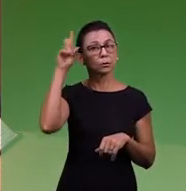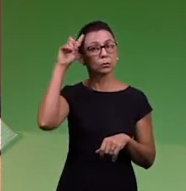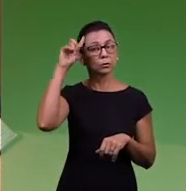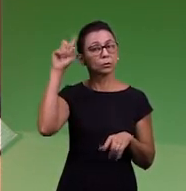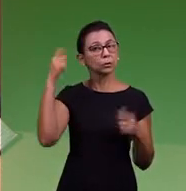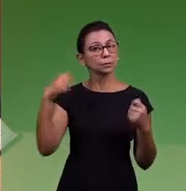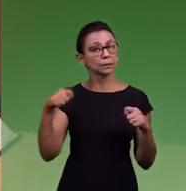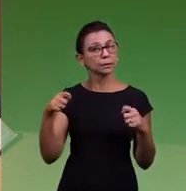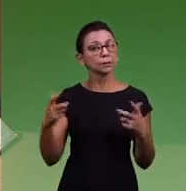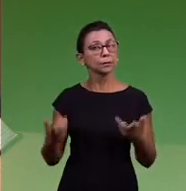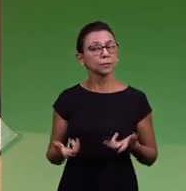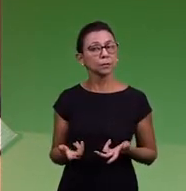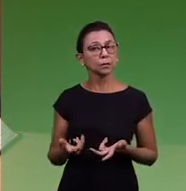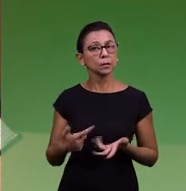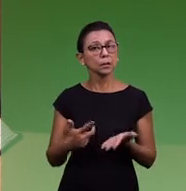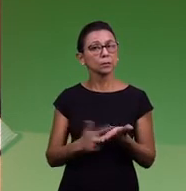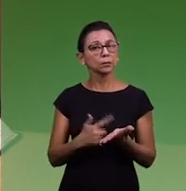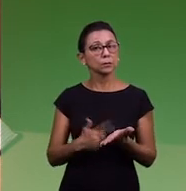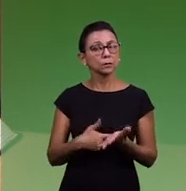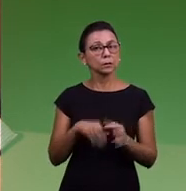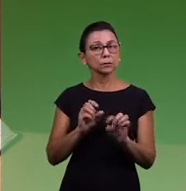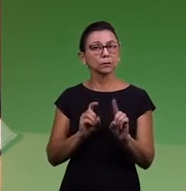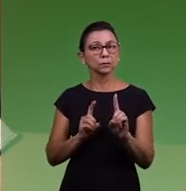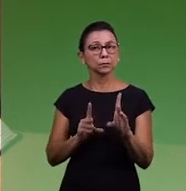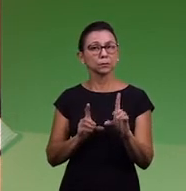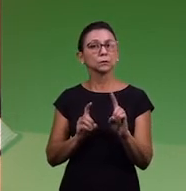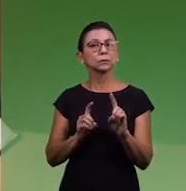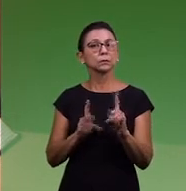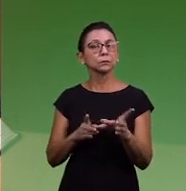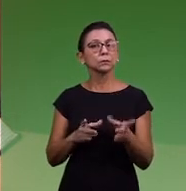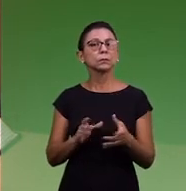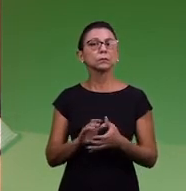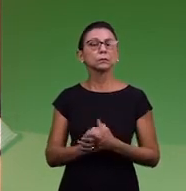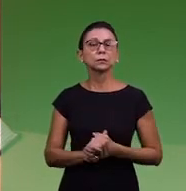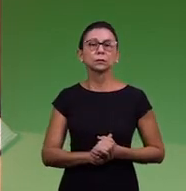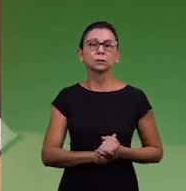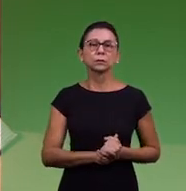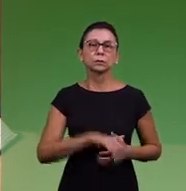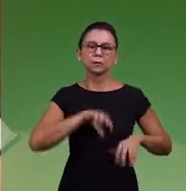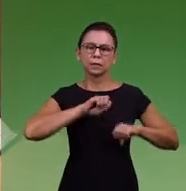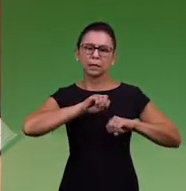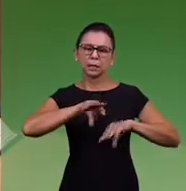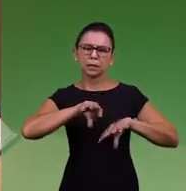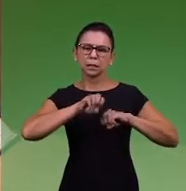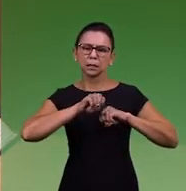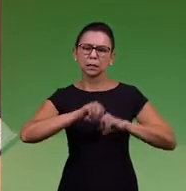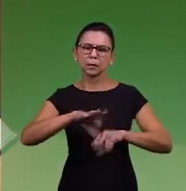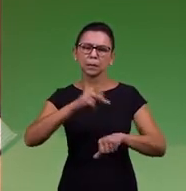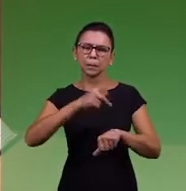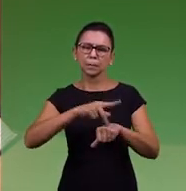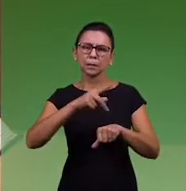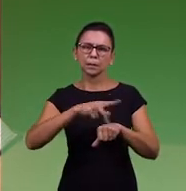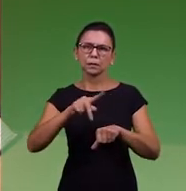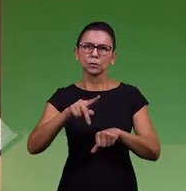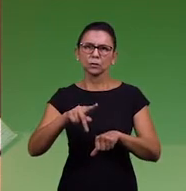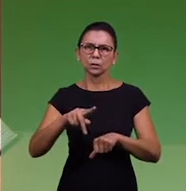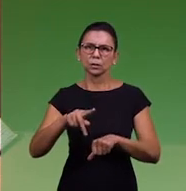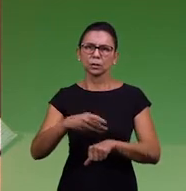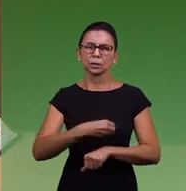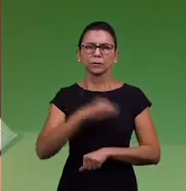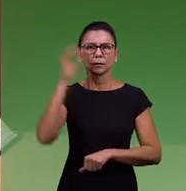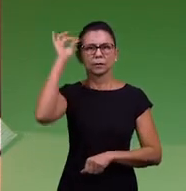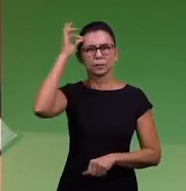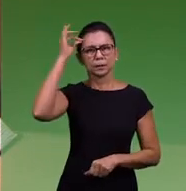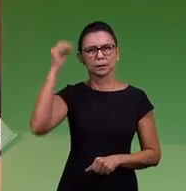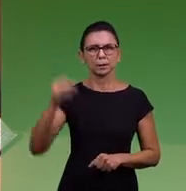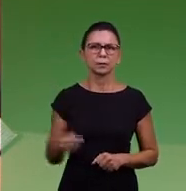dia. Ou seja, é um livro cujas doutrinas nos levam à prática da vida espiritual.